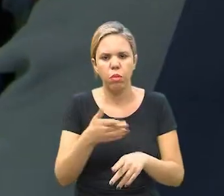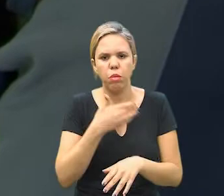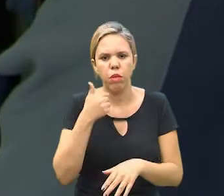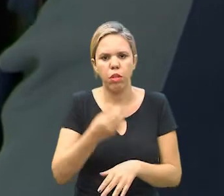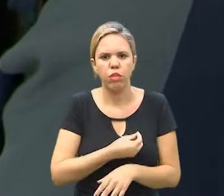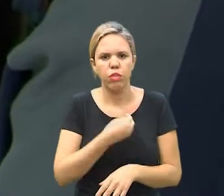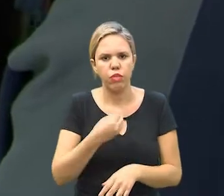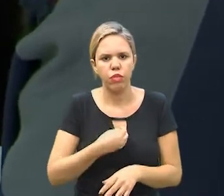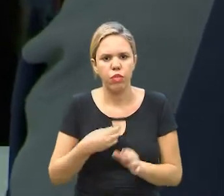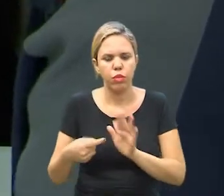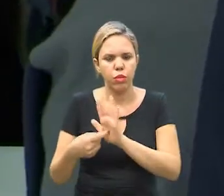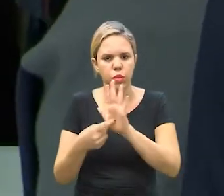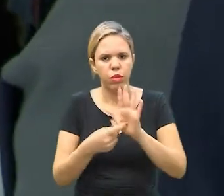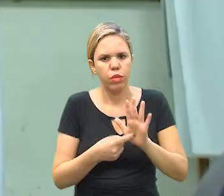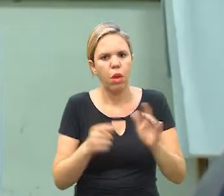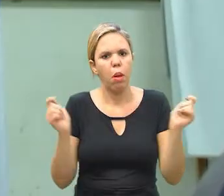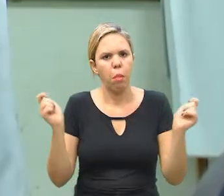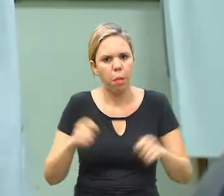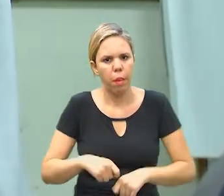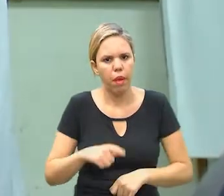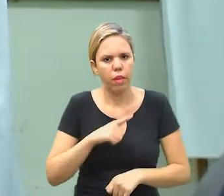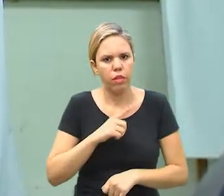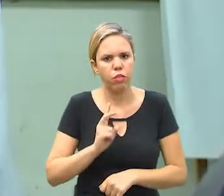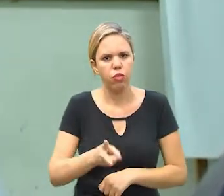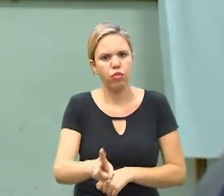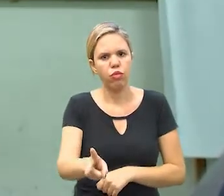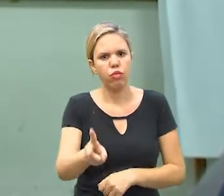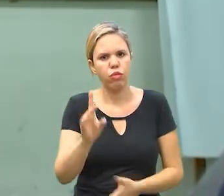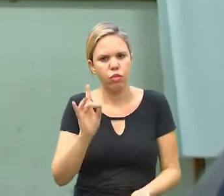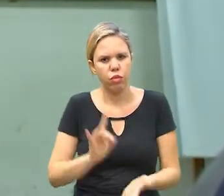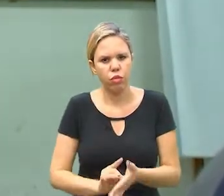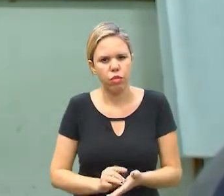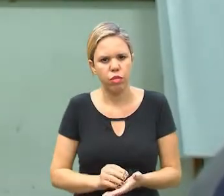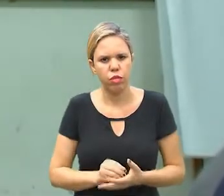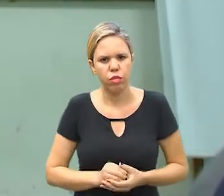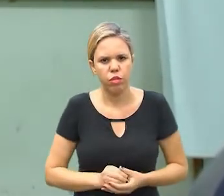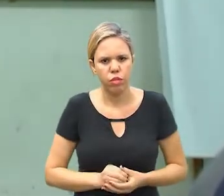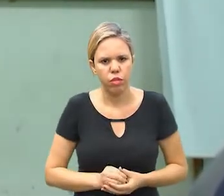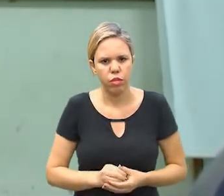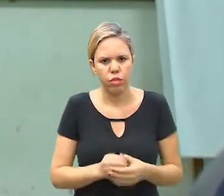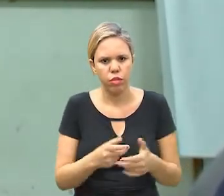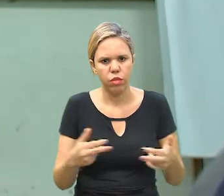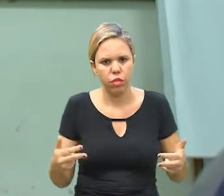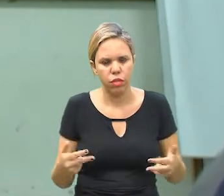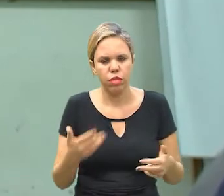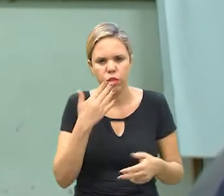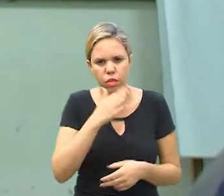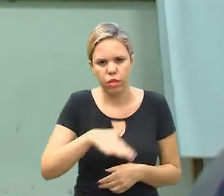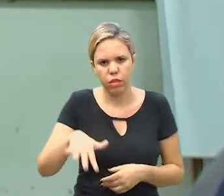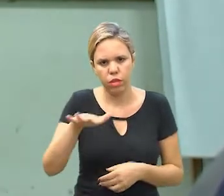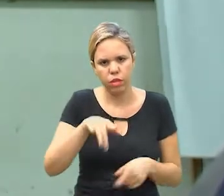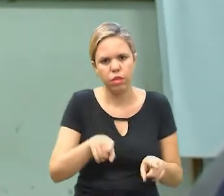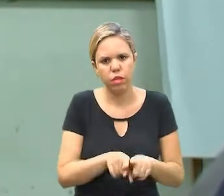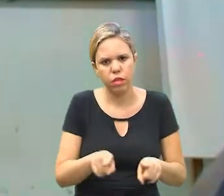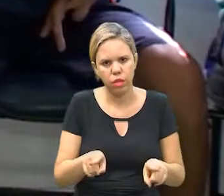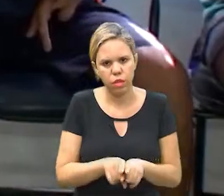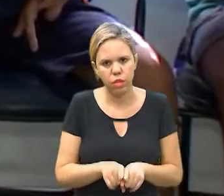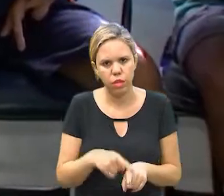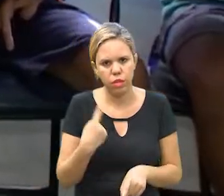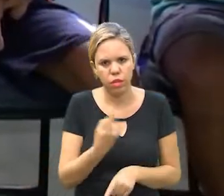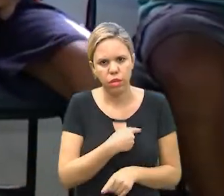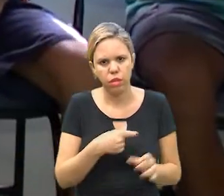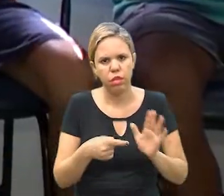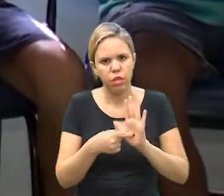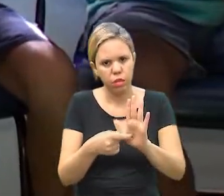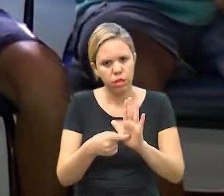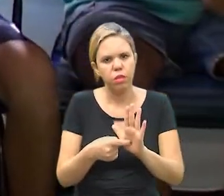pessoas, a gente mostra que elas são capazes de continuar realizando as coisas, e as crianças também, que a gente mostra